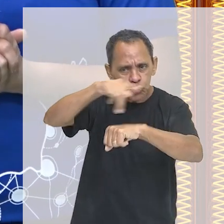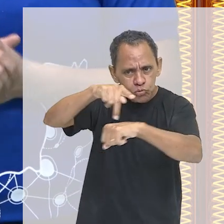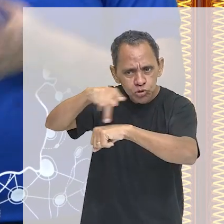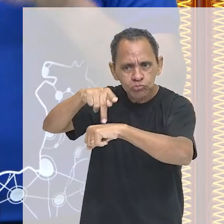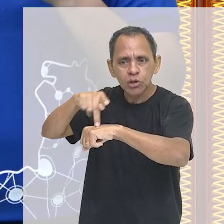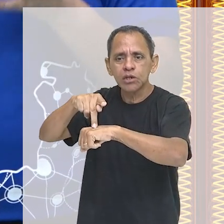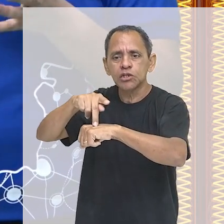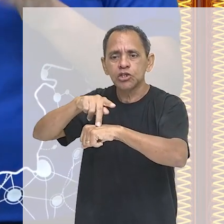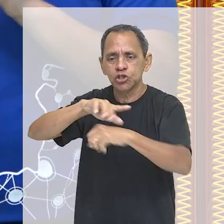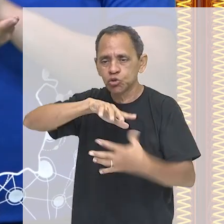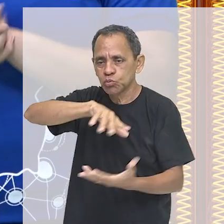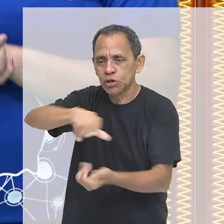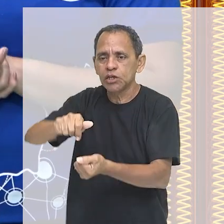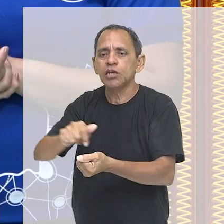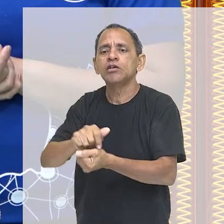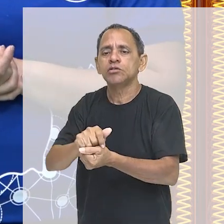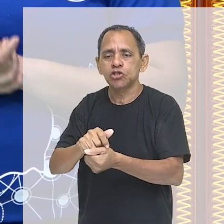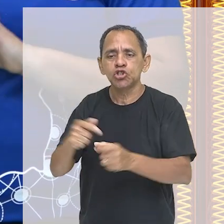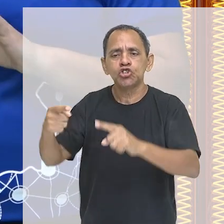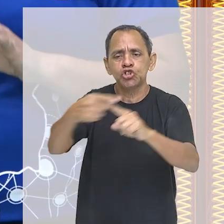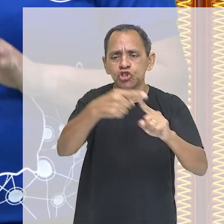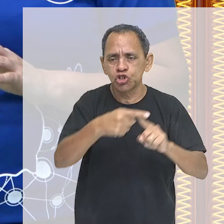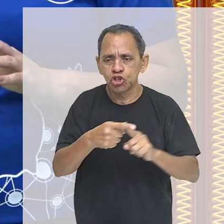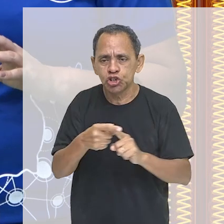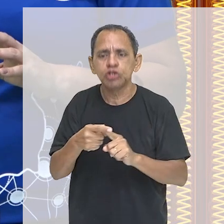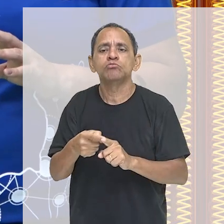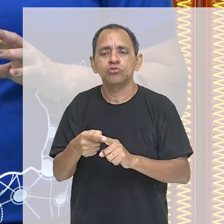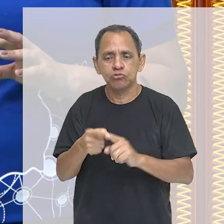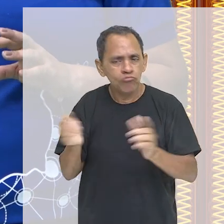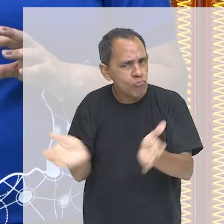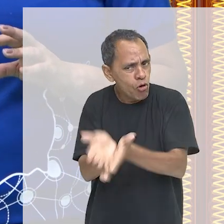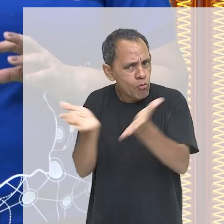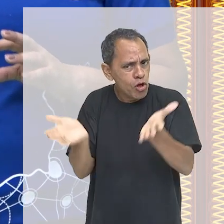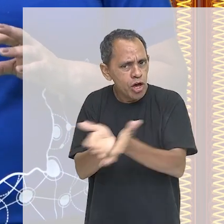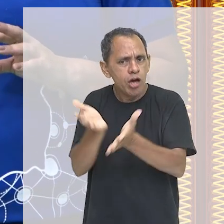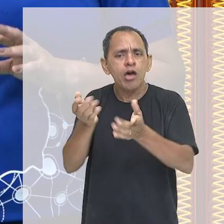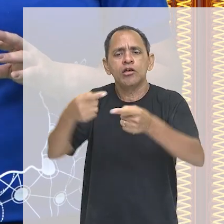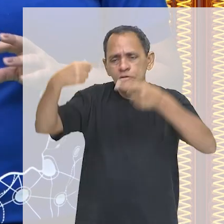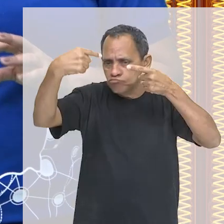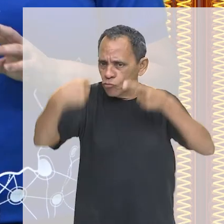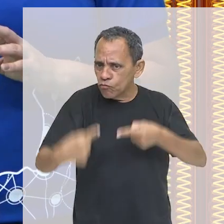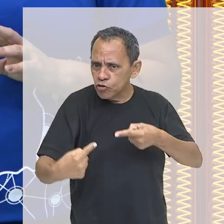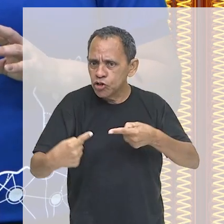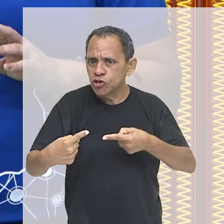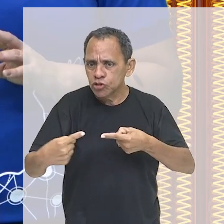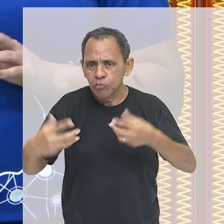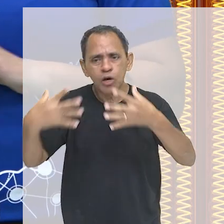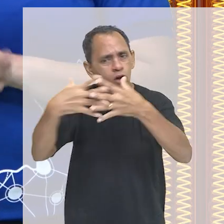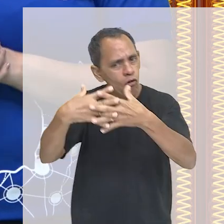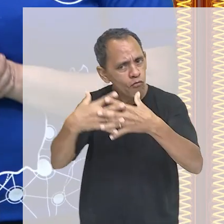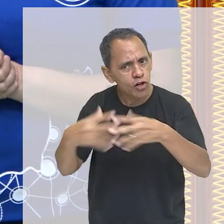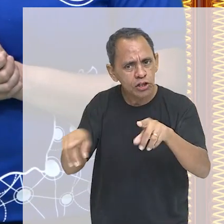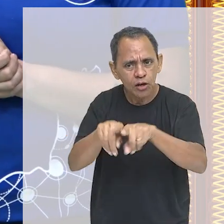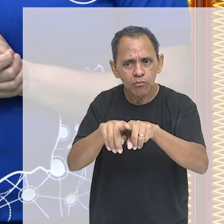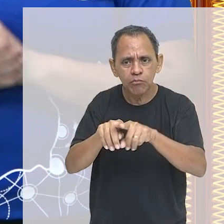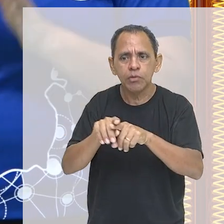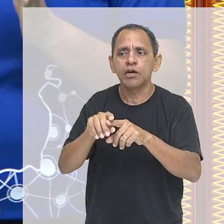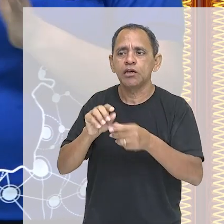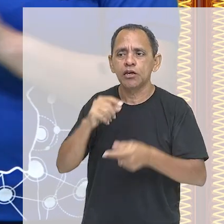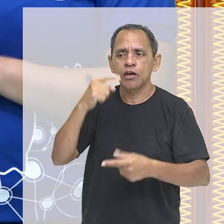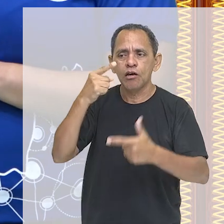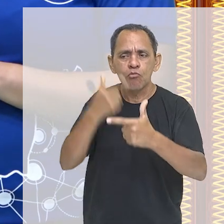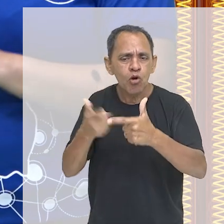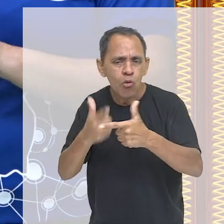principais fatores, como a pobreza, né, conflitos, gente, conflitos também vai estar ligado a essa insegurança alimentar